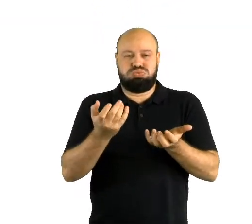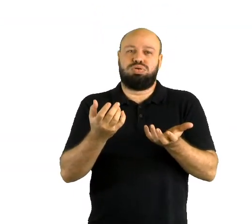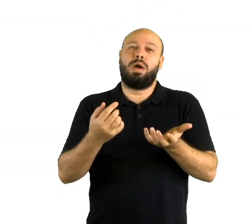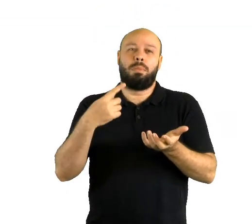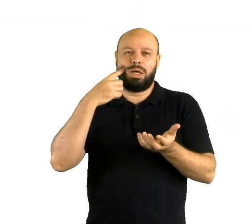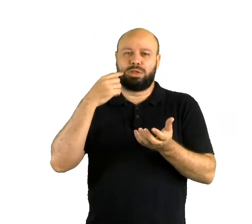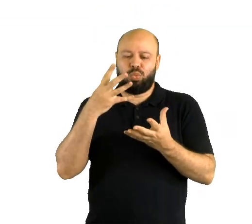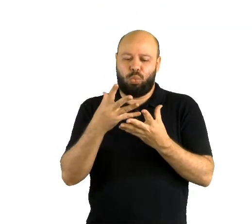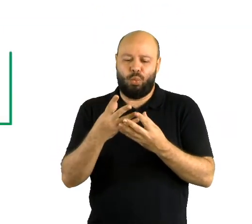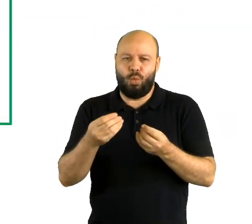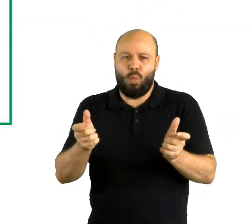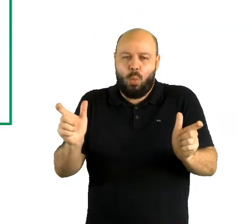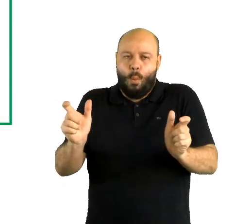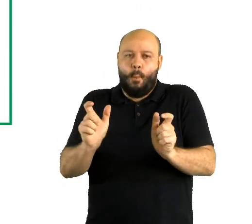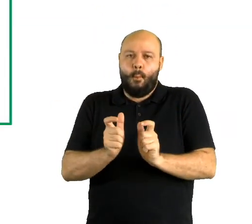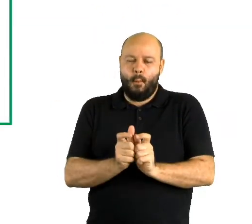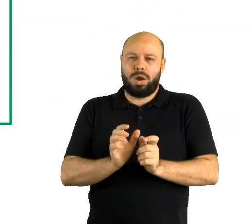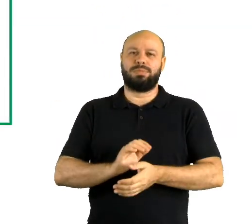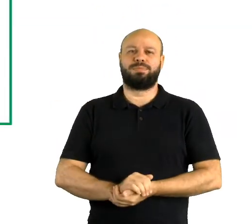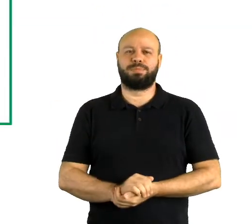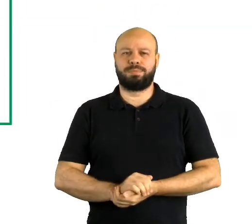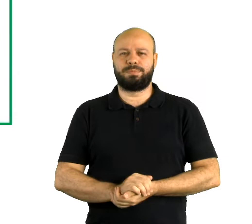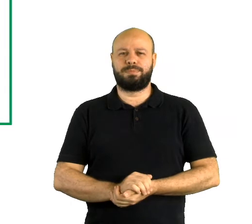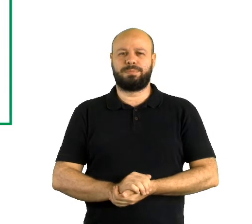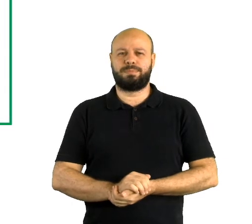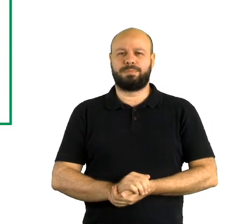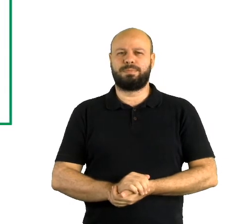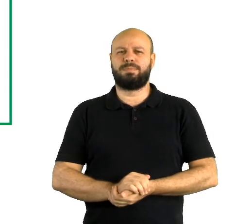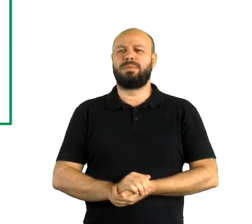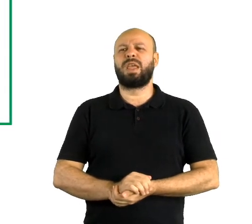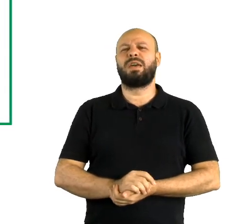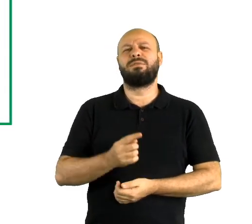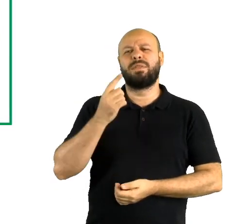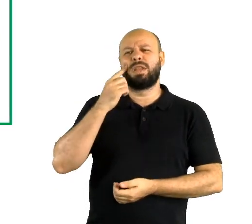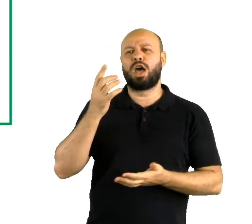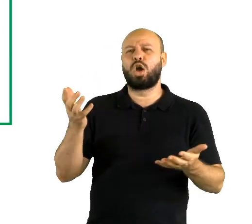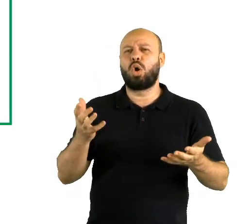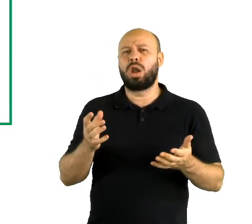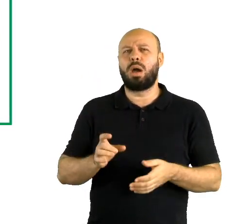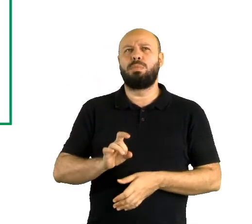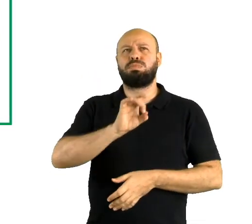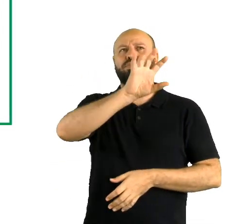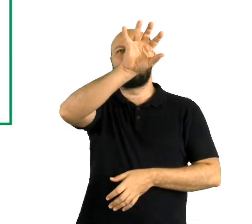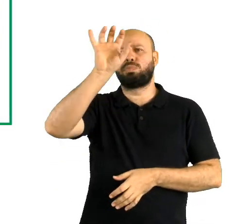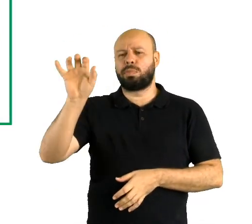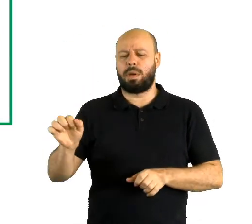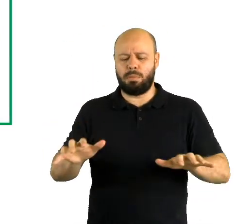slide. Visto isso, vamos entender agora cada